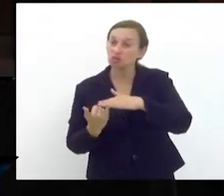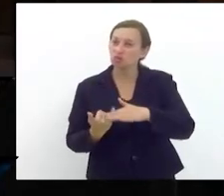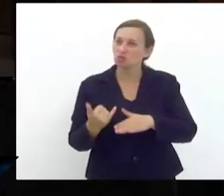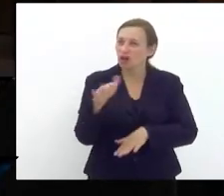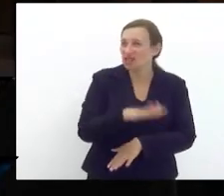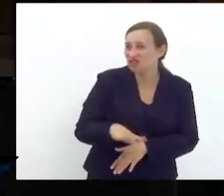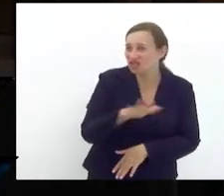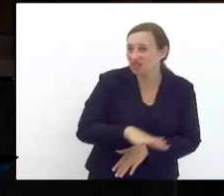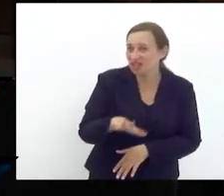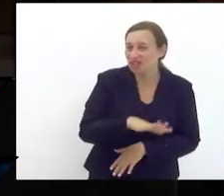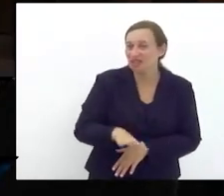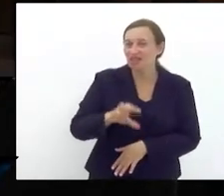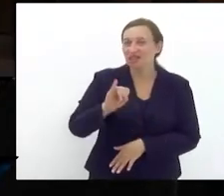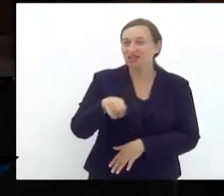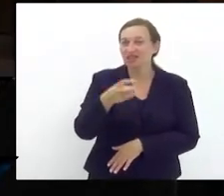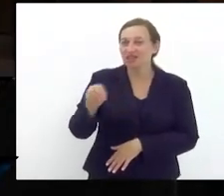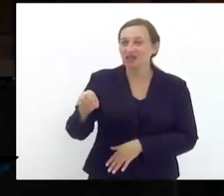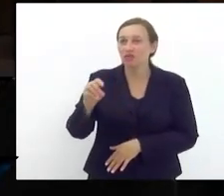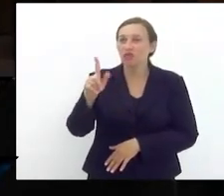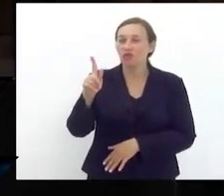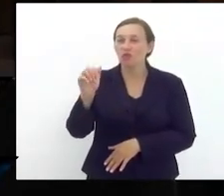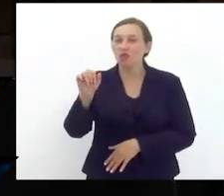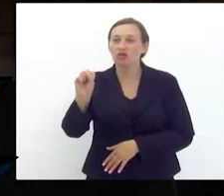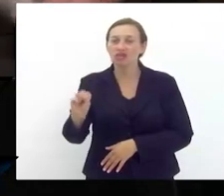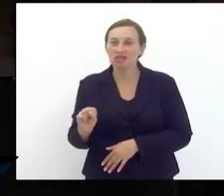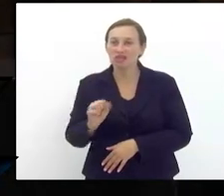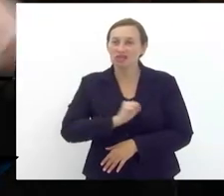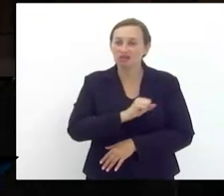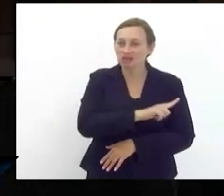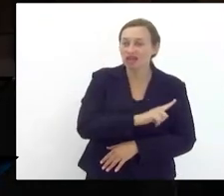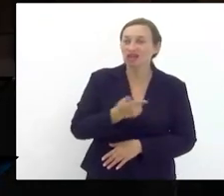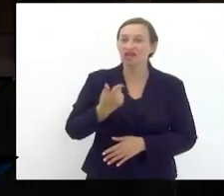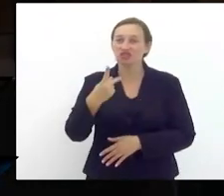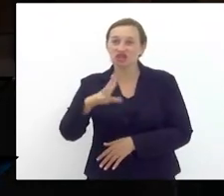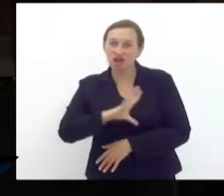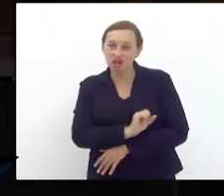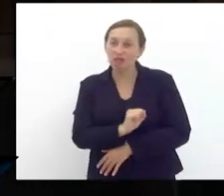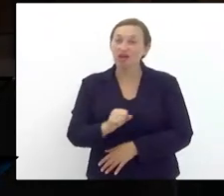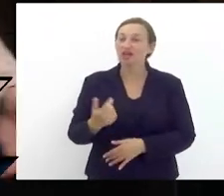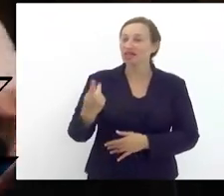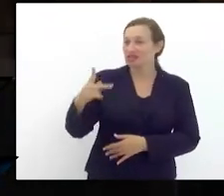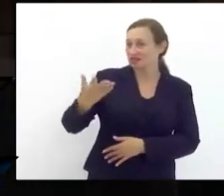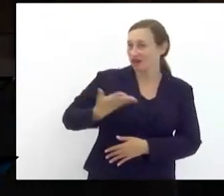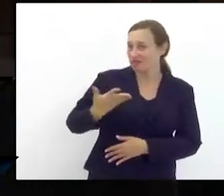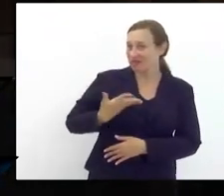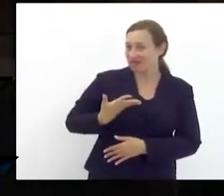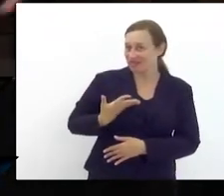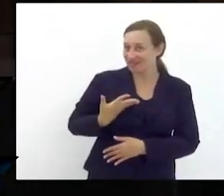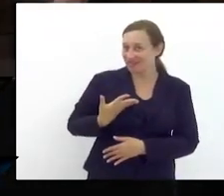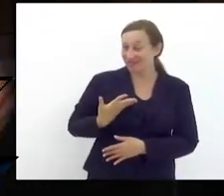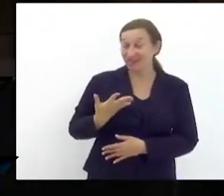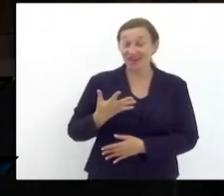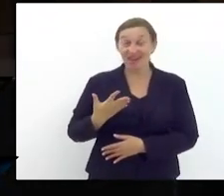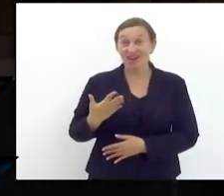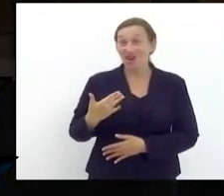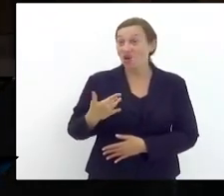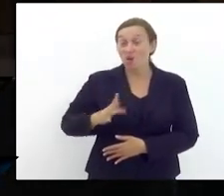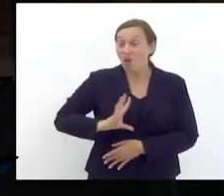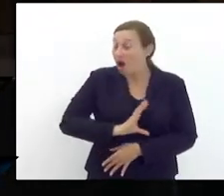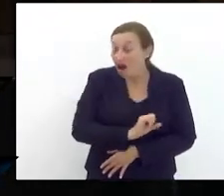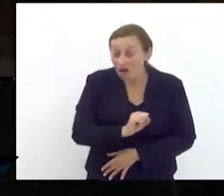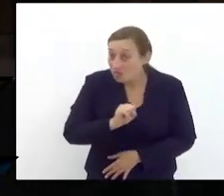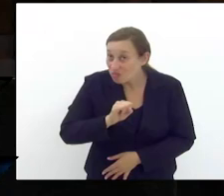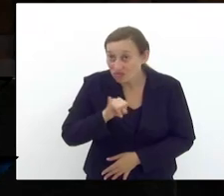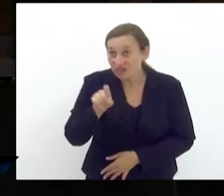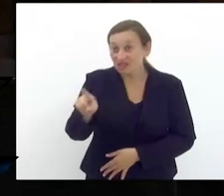de São Gonça que te ama e tem um amigo aqui que uma dessa parte para caramba sou apaixonado pelo